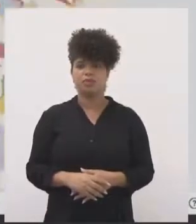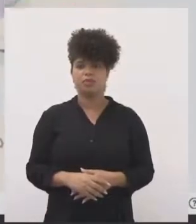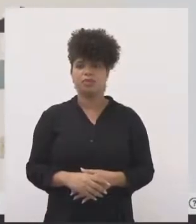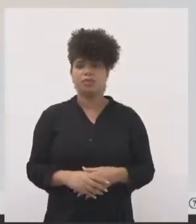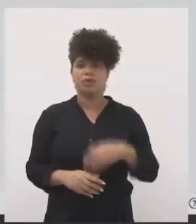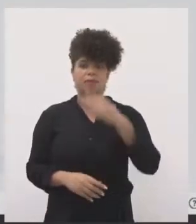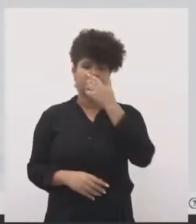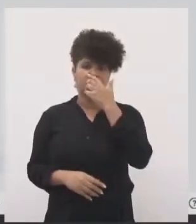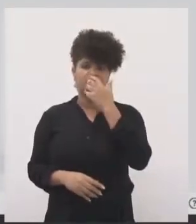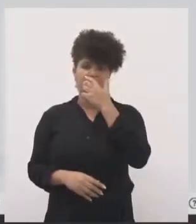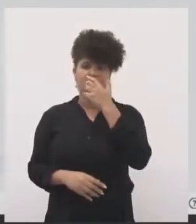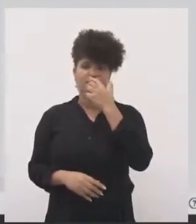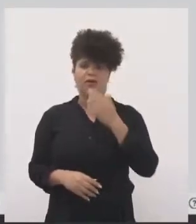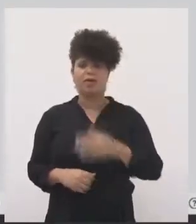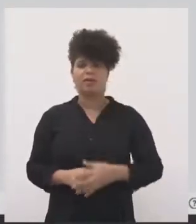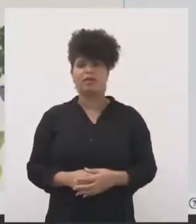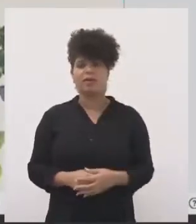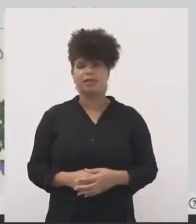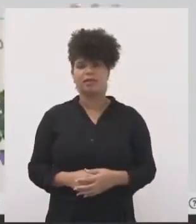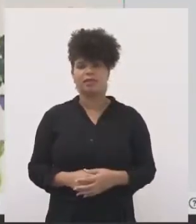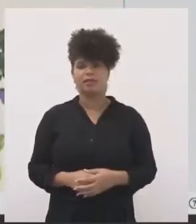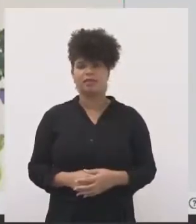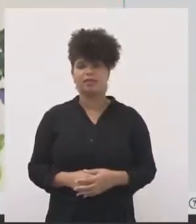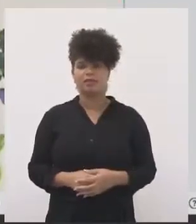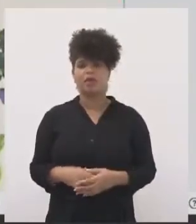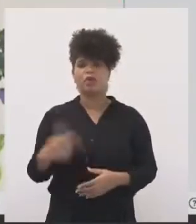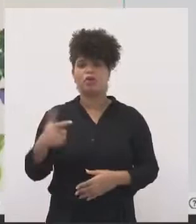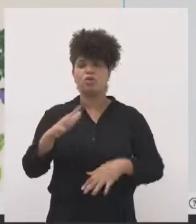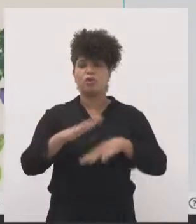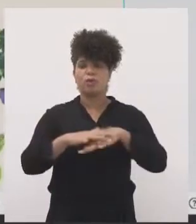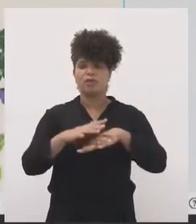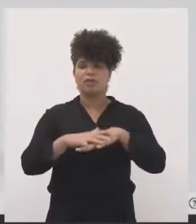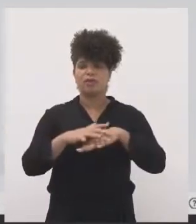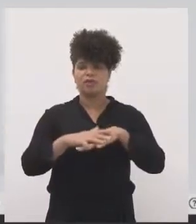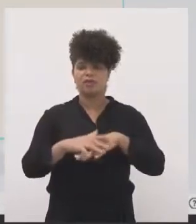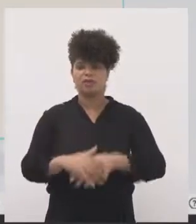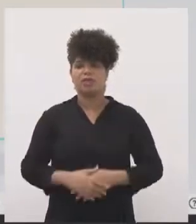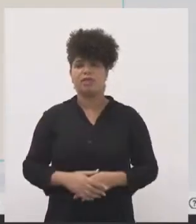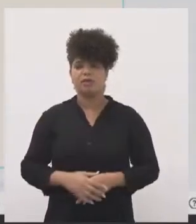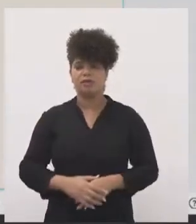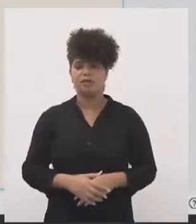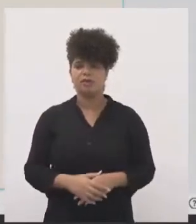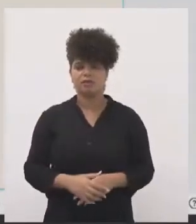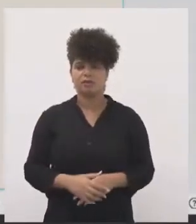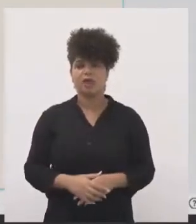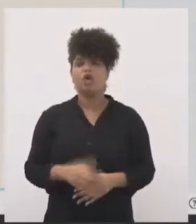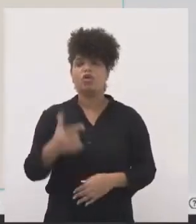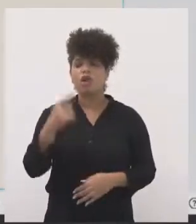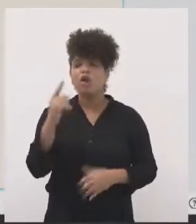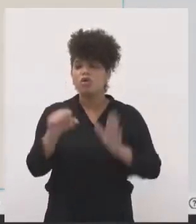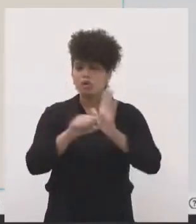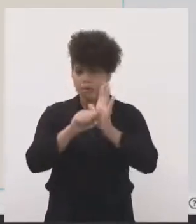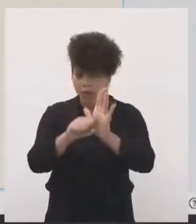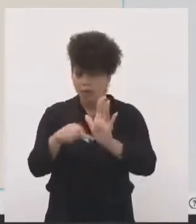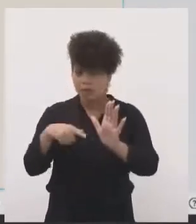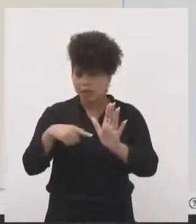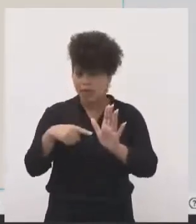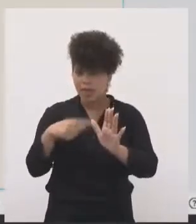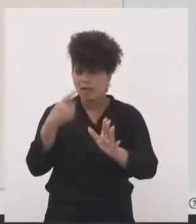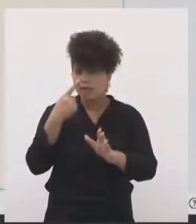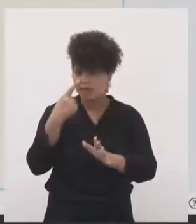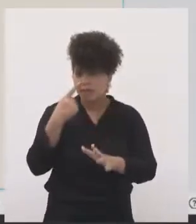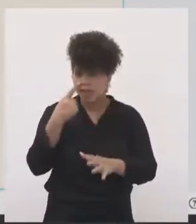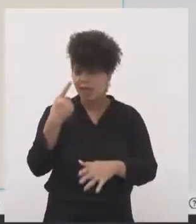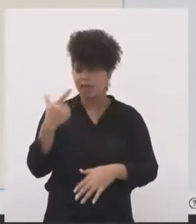gente poder mostrar algumas coisas. Alguns símbolos a gente tem como buscar por aqui, pelo elemento, por